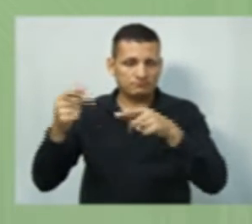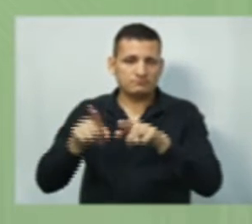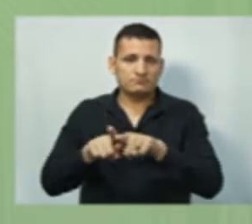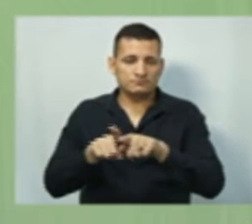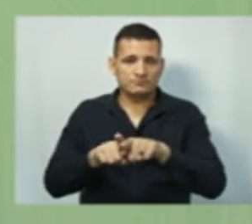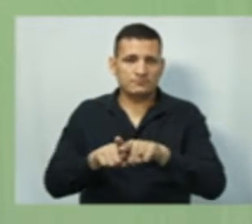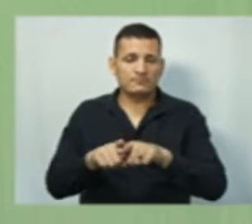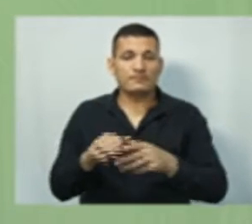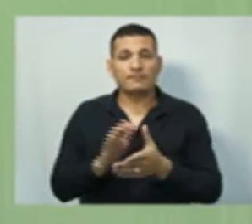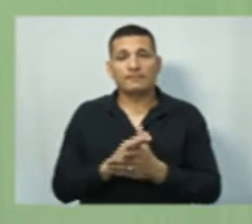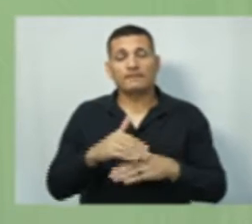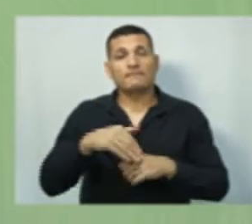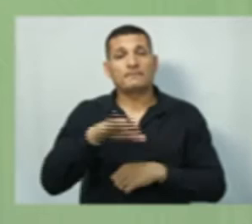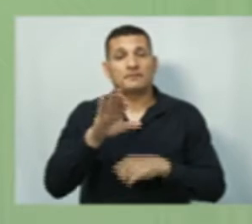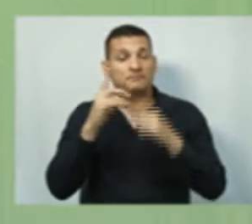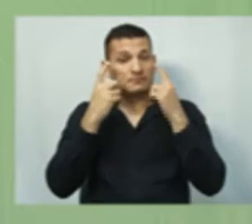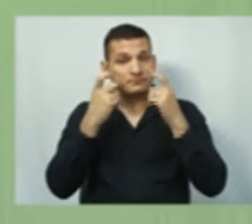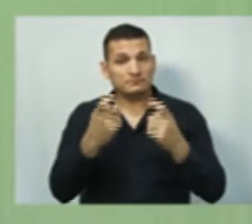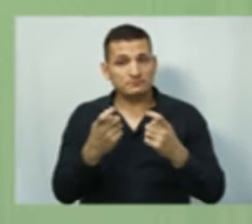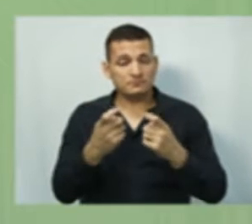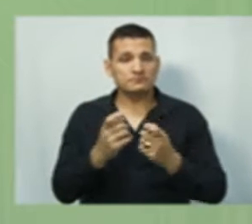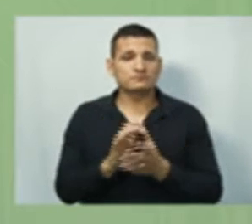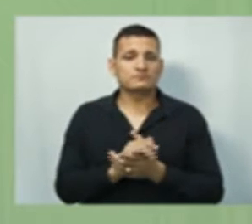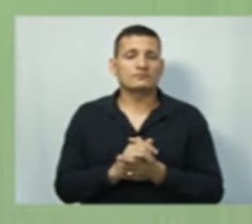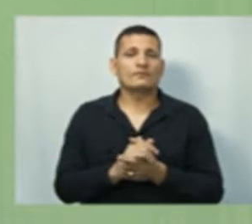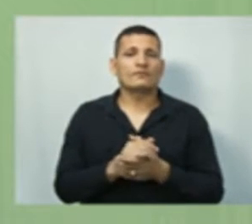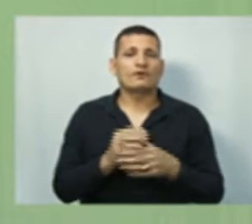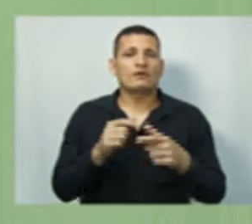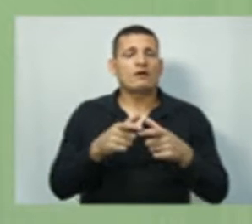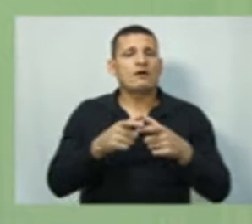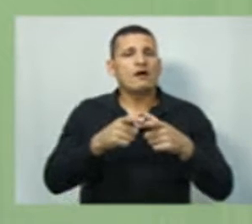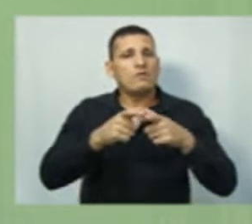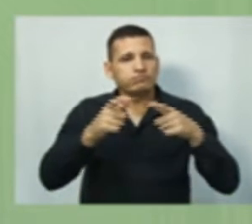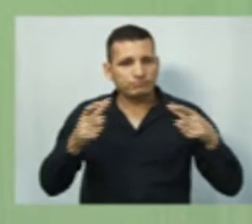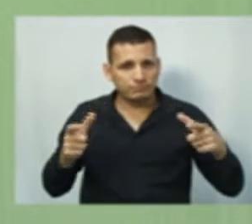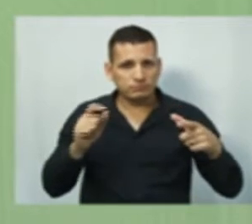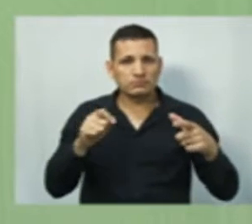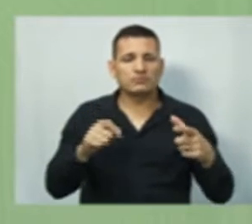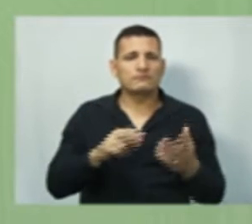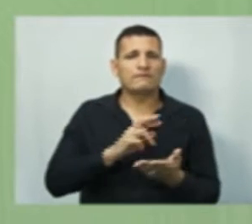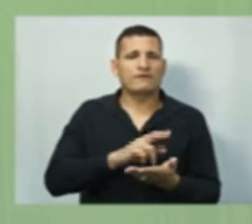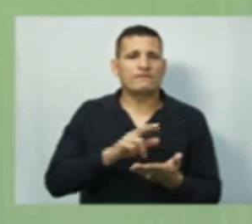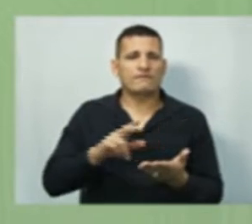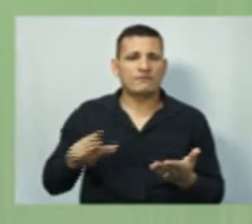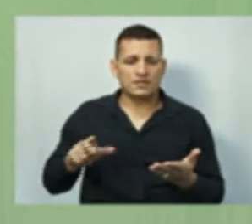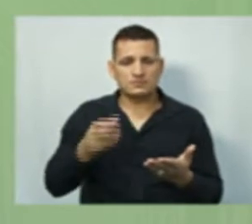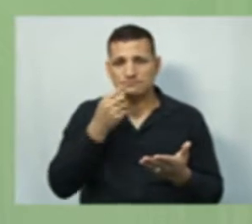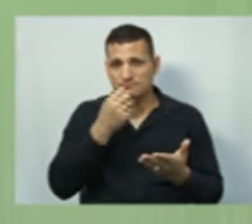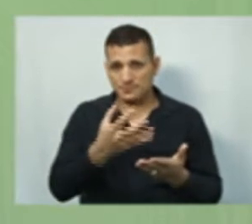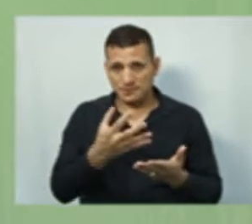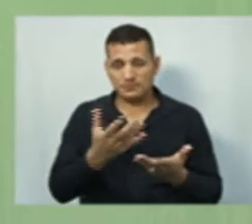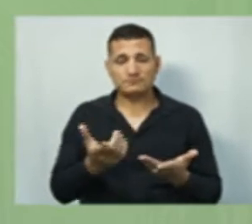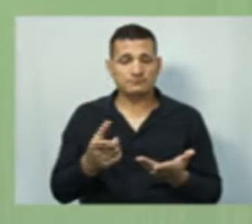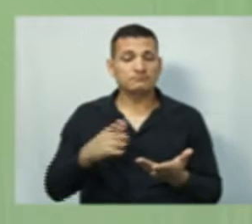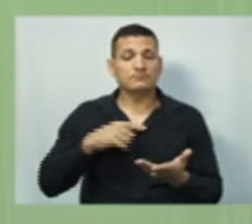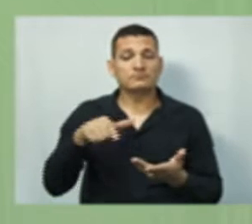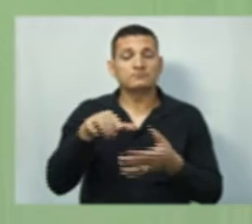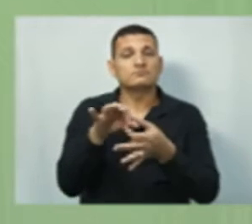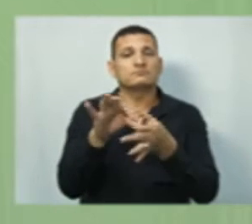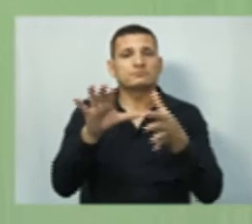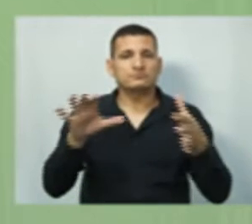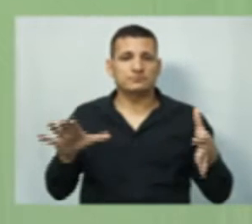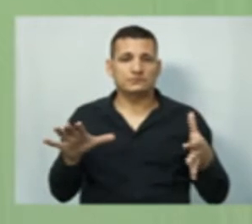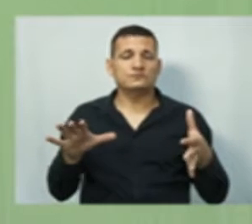É mais interessante, então, aumentar a variabilidade de bens que está à nossa disposição